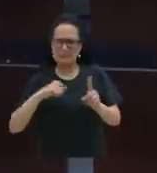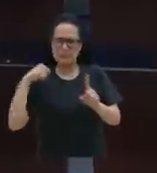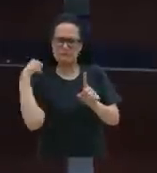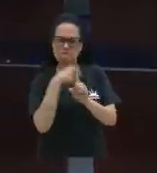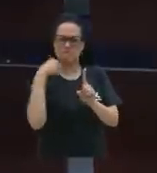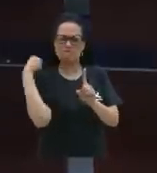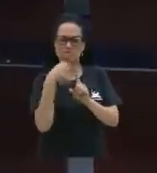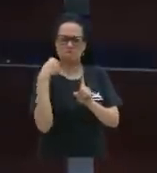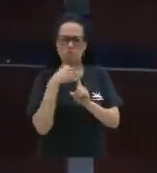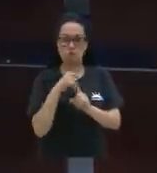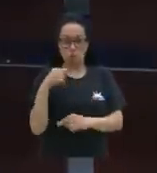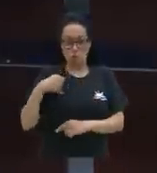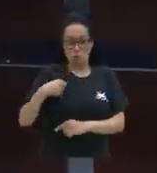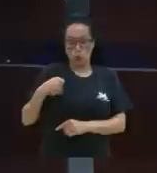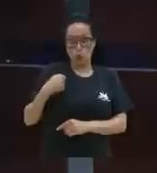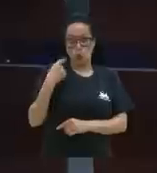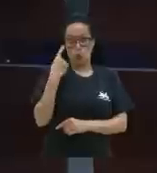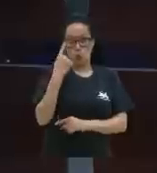uma criança de 1 ano e meio,